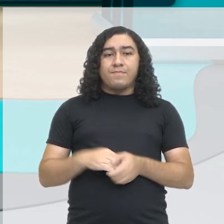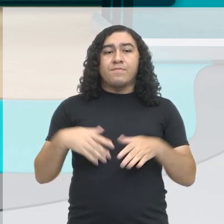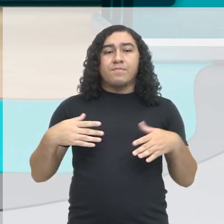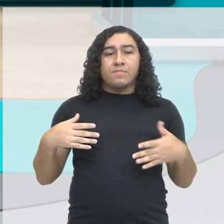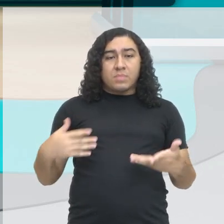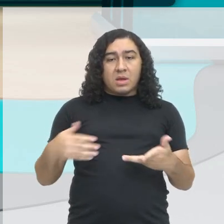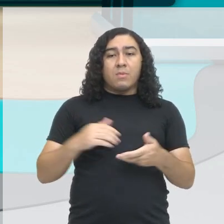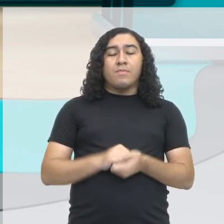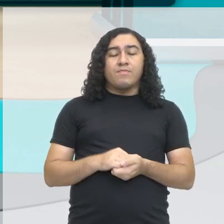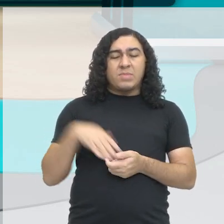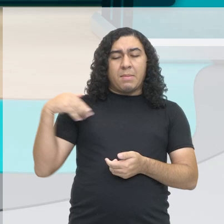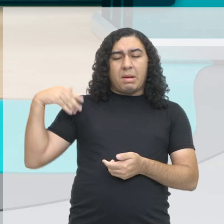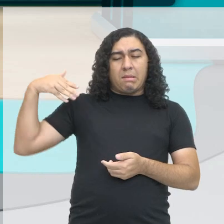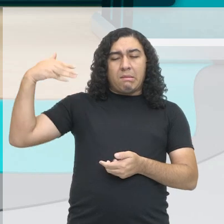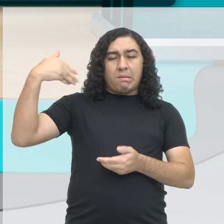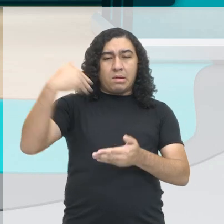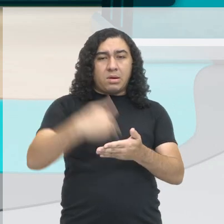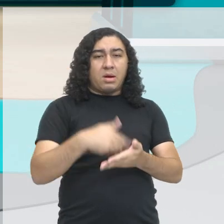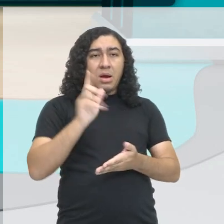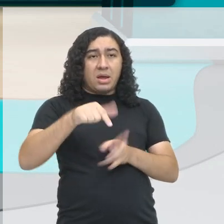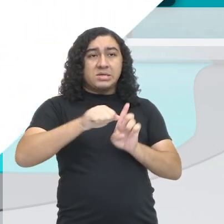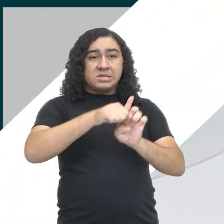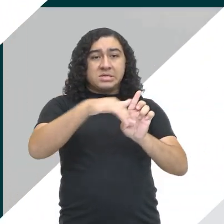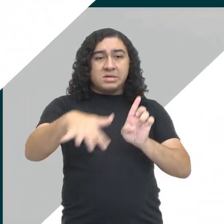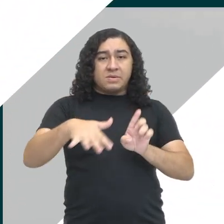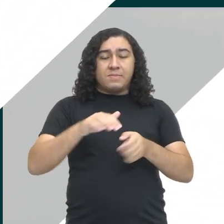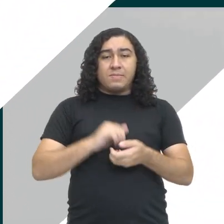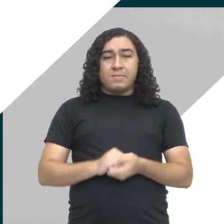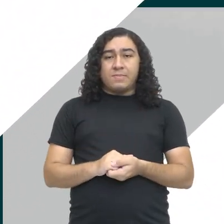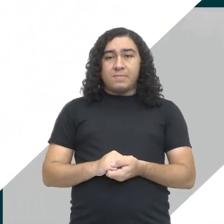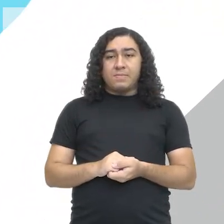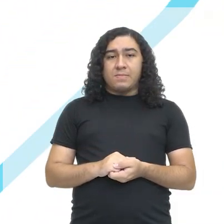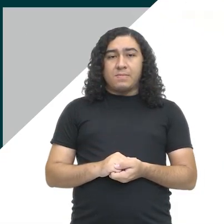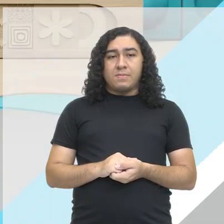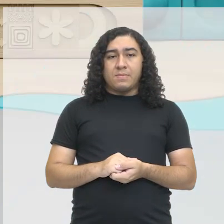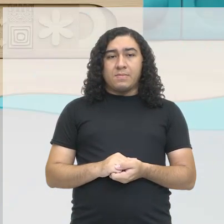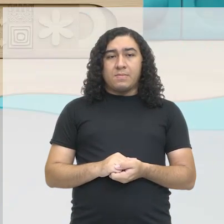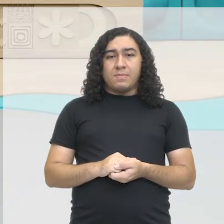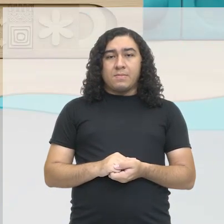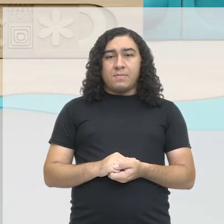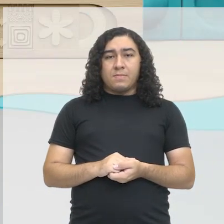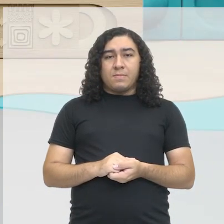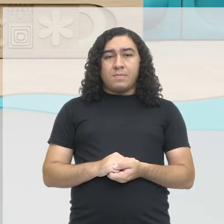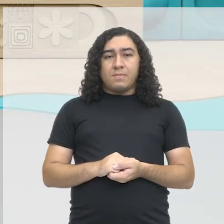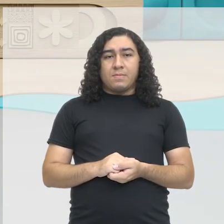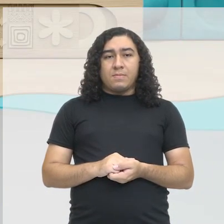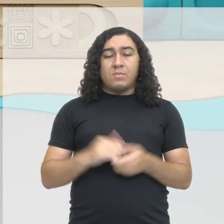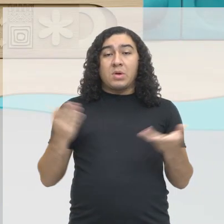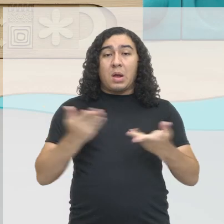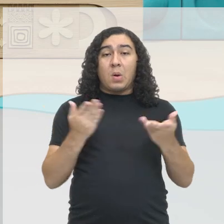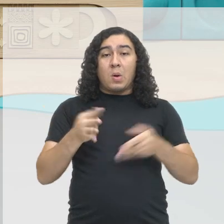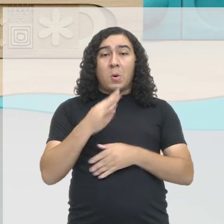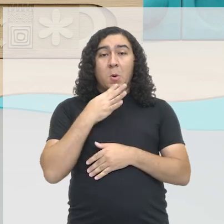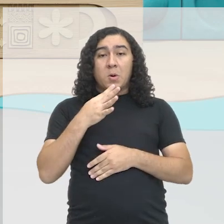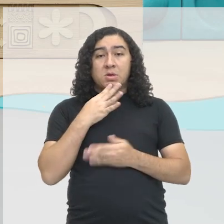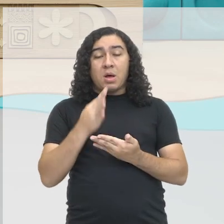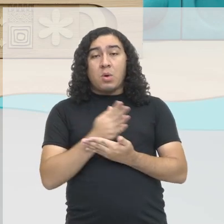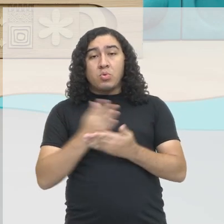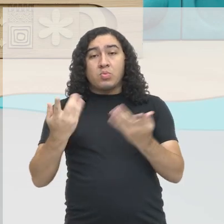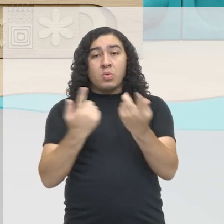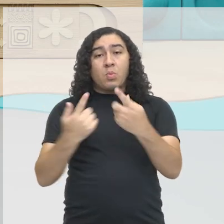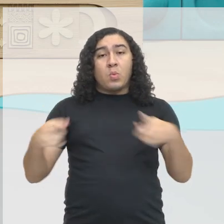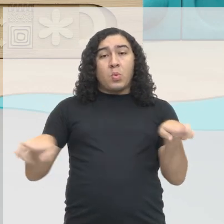tempo na moda, ou seja, são gírias. E vamos agora conhecer algumas músicas da